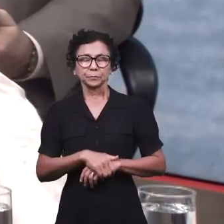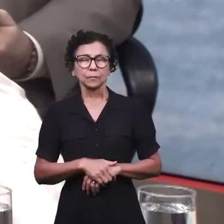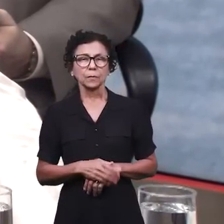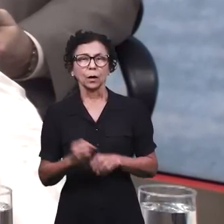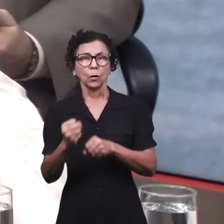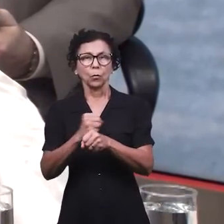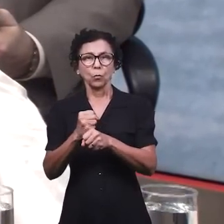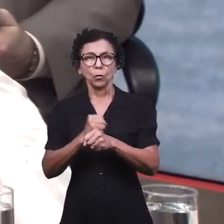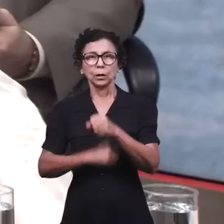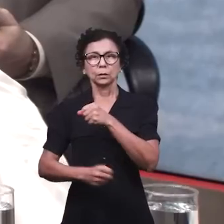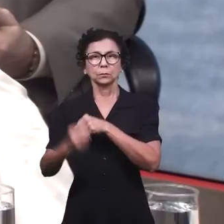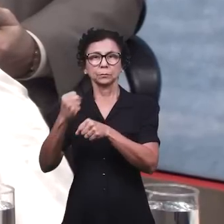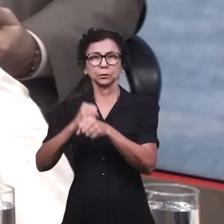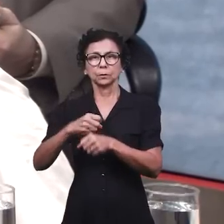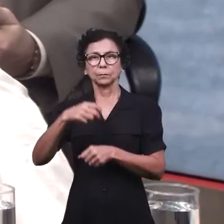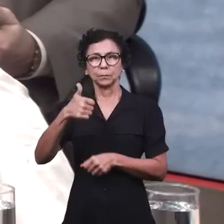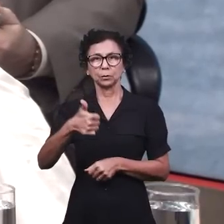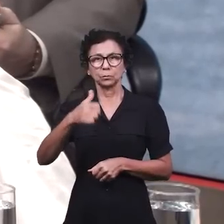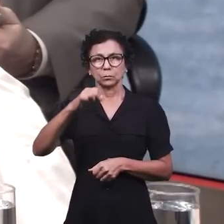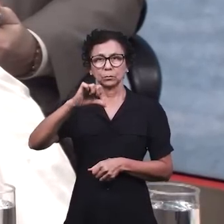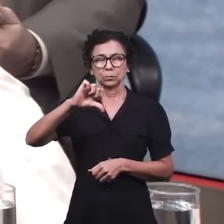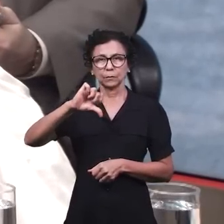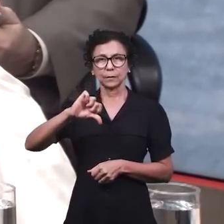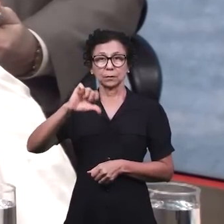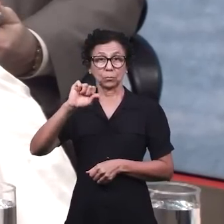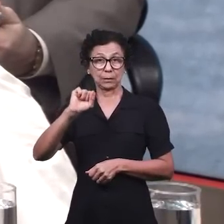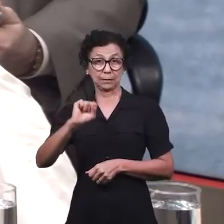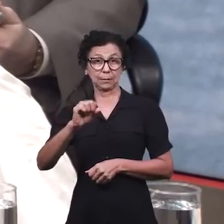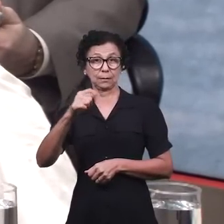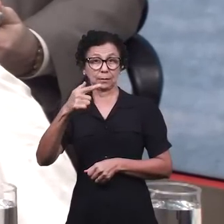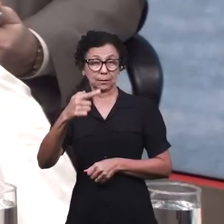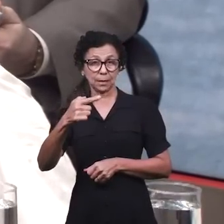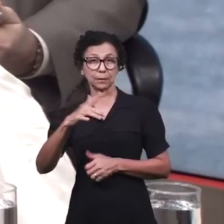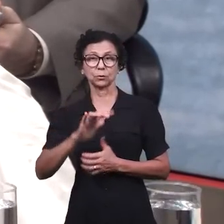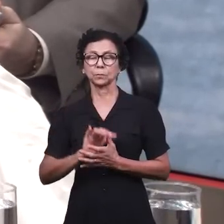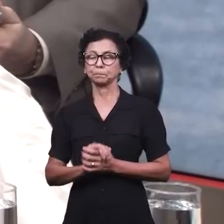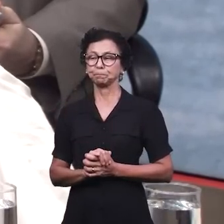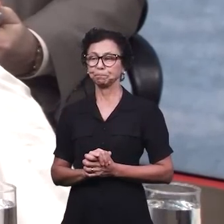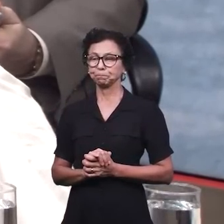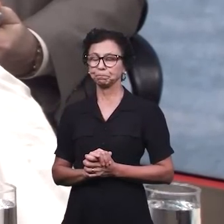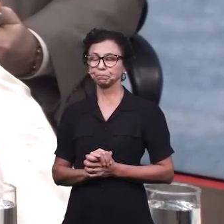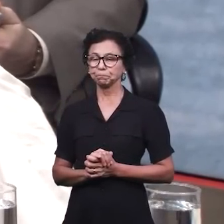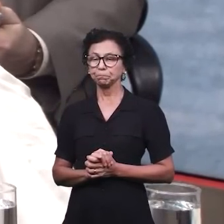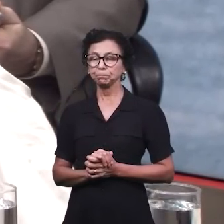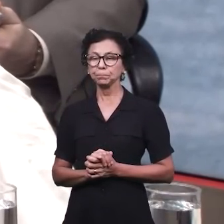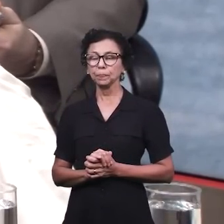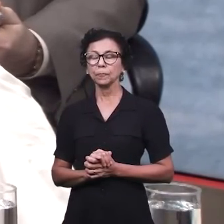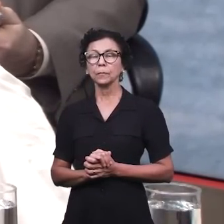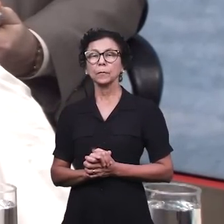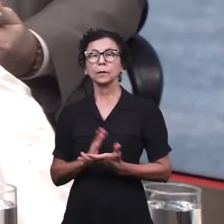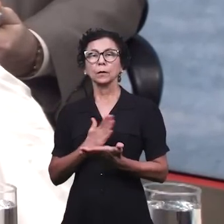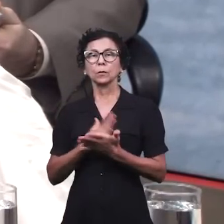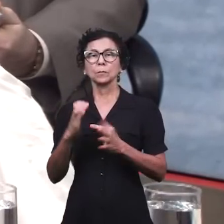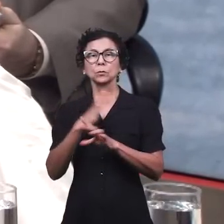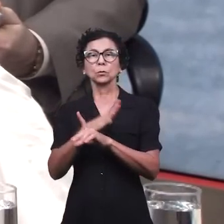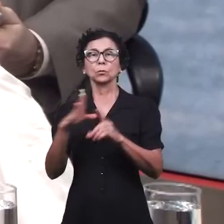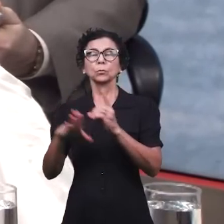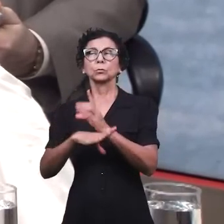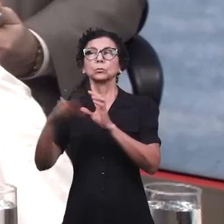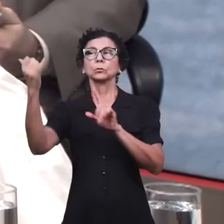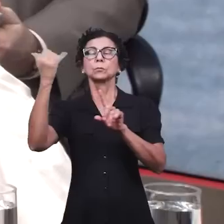começa em 1987. Né? Nós tínhamos um culto padrão, que era aquele